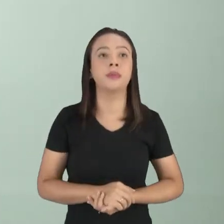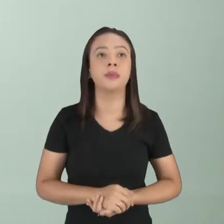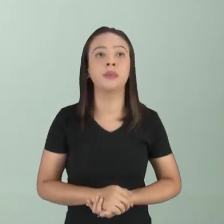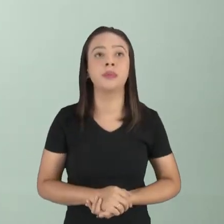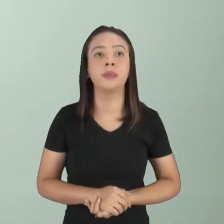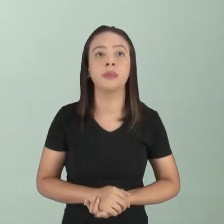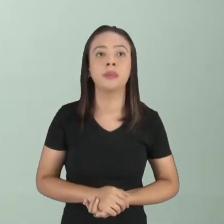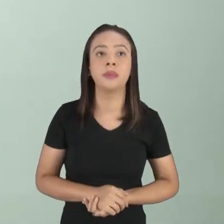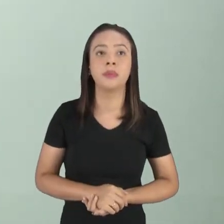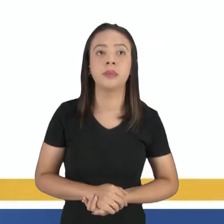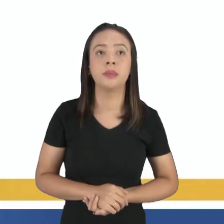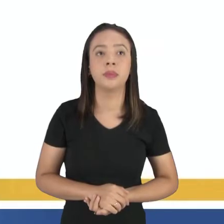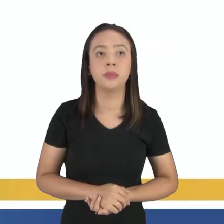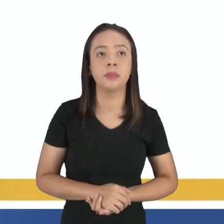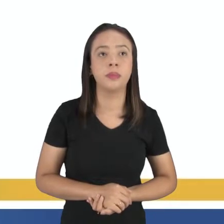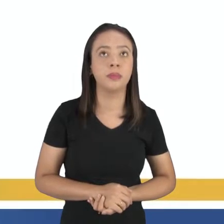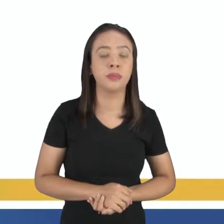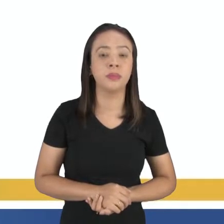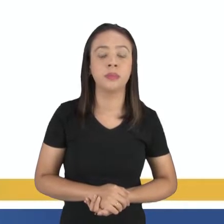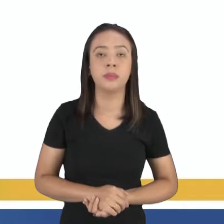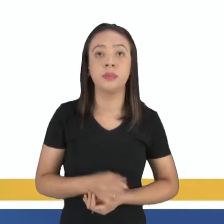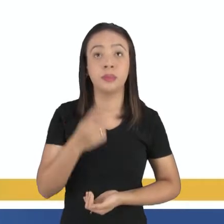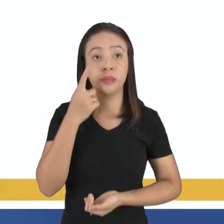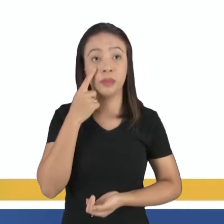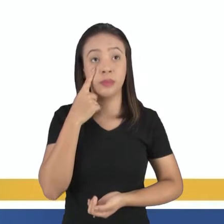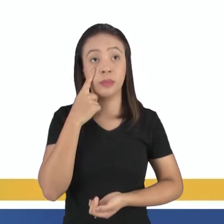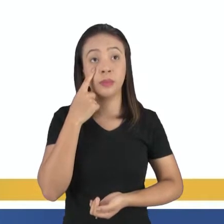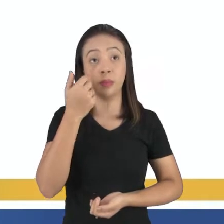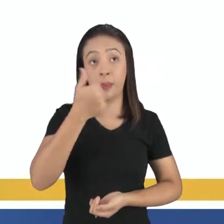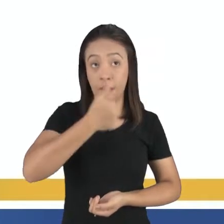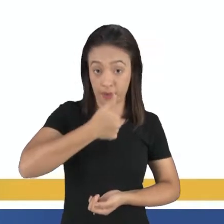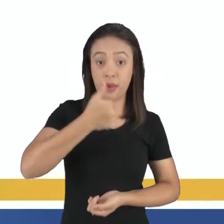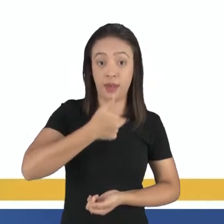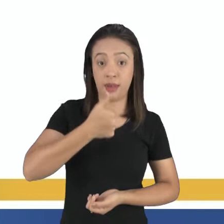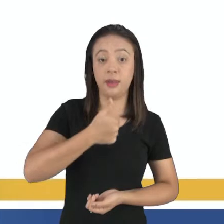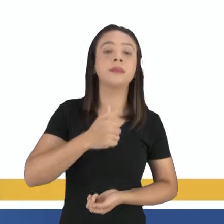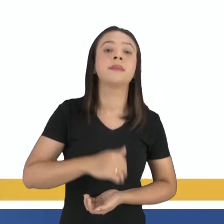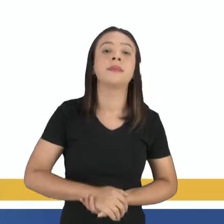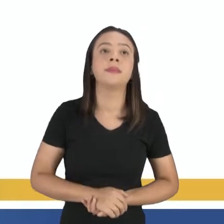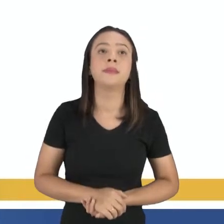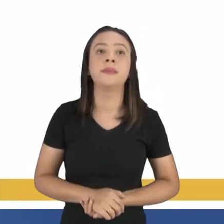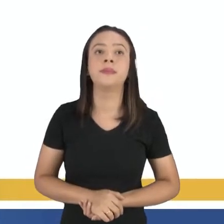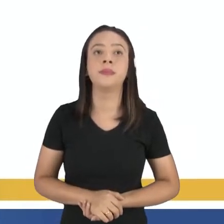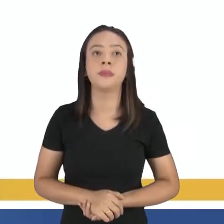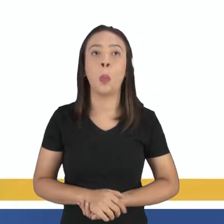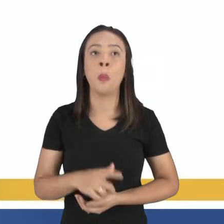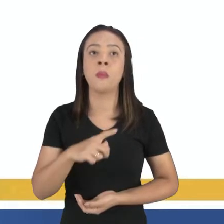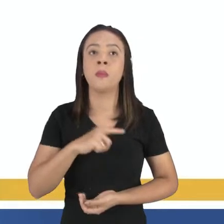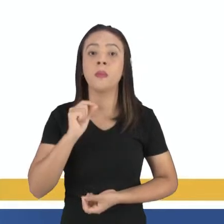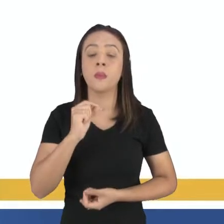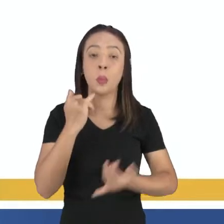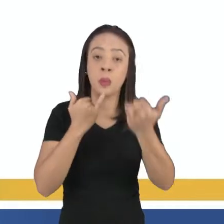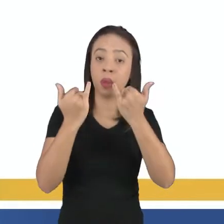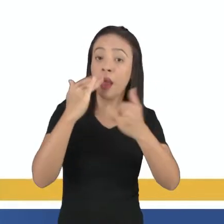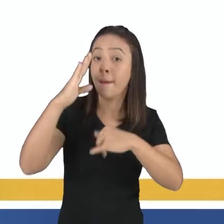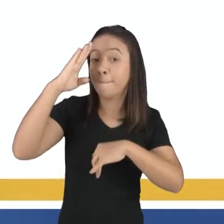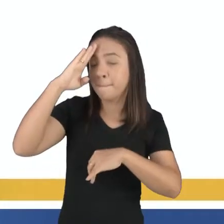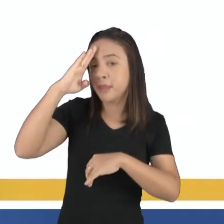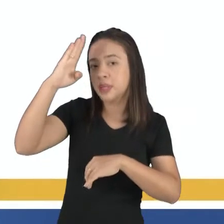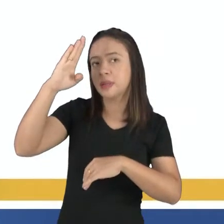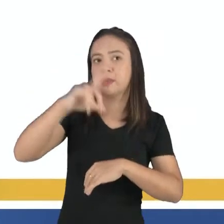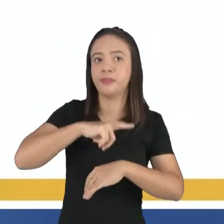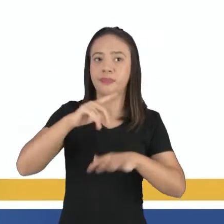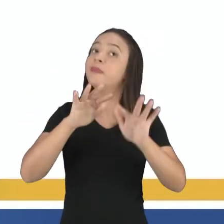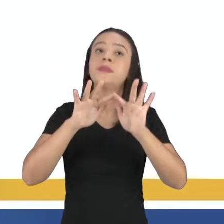função que ele quer dizer aí, tá? Então, vamos ver aqui. A primeira oração, ela possui a informação principal do